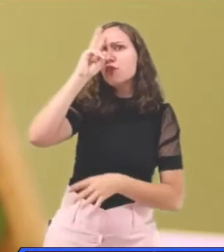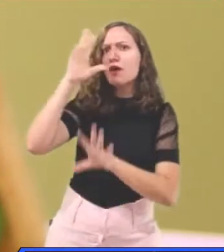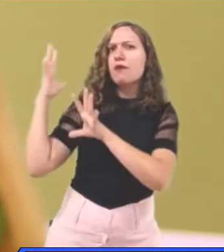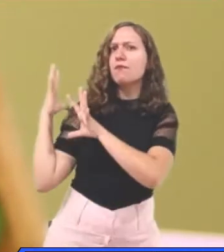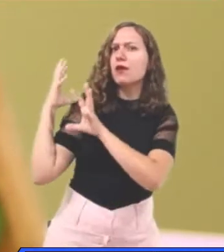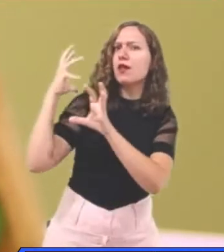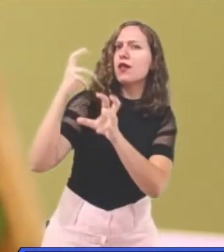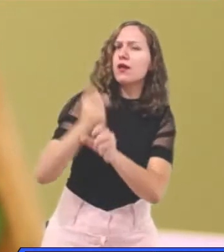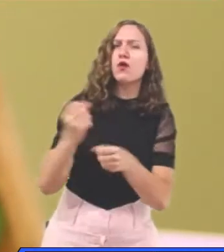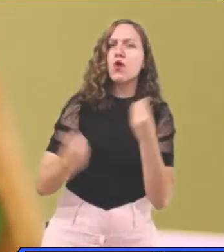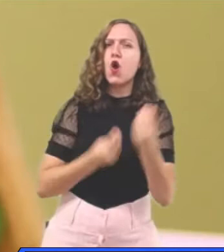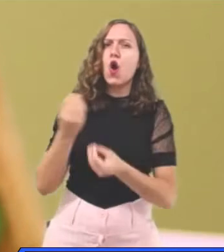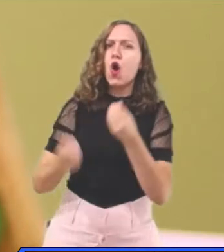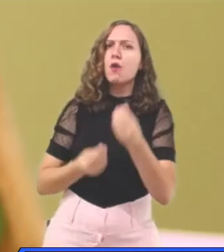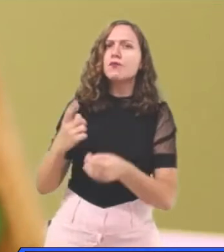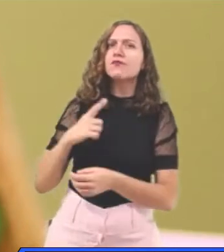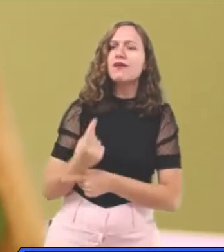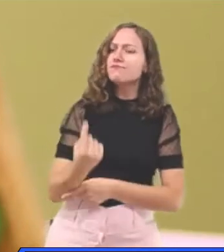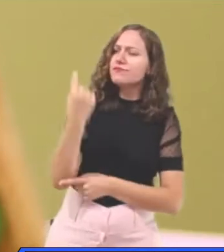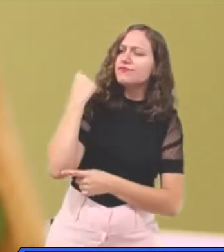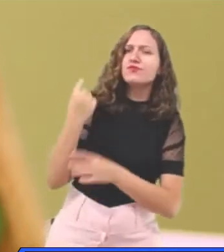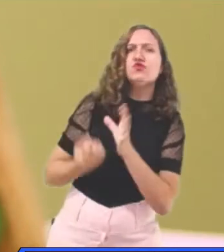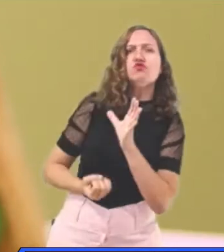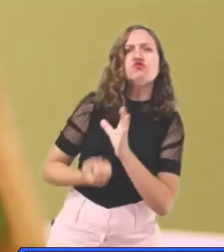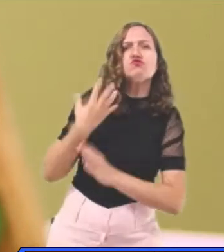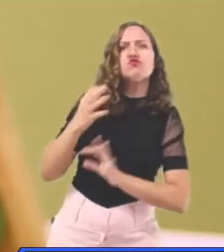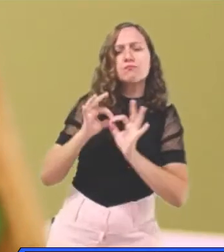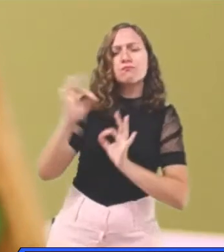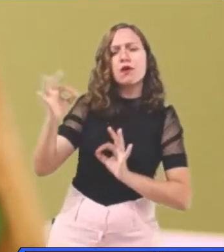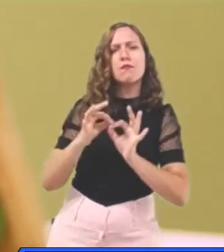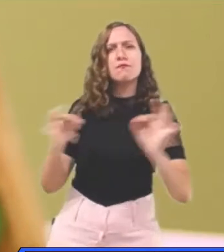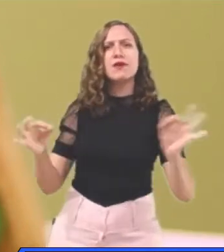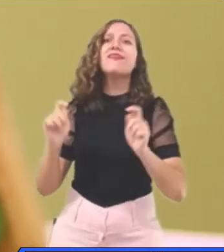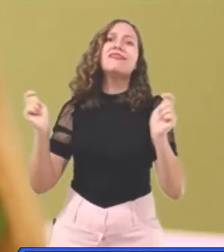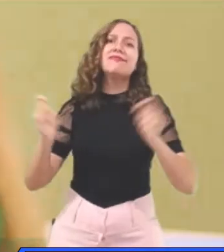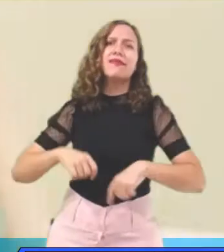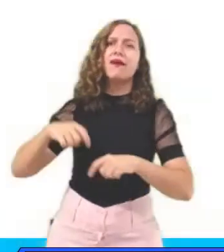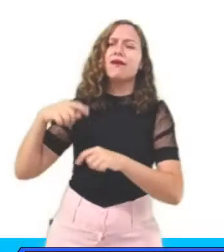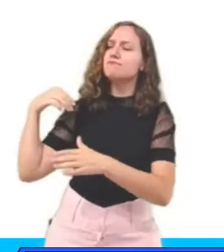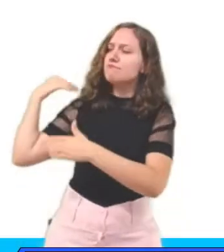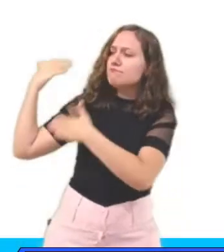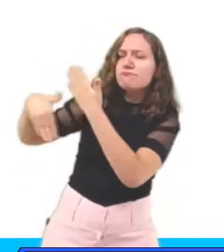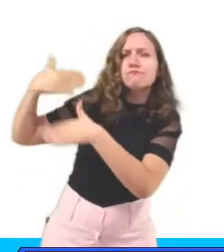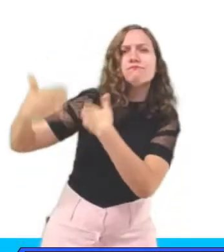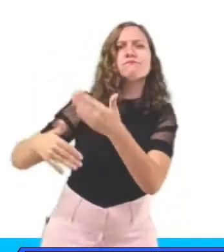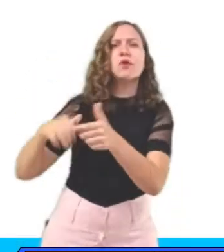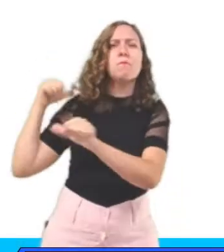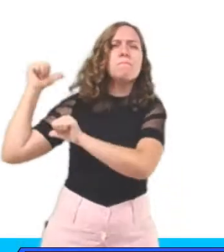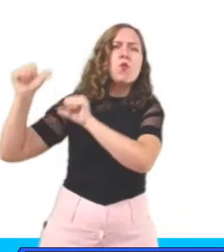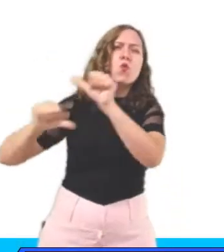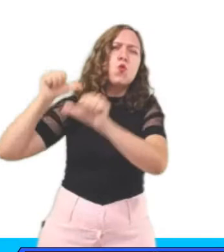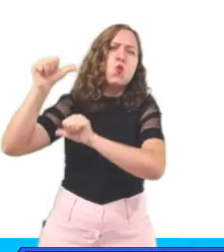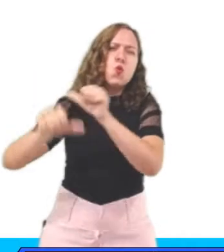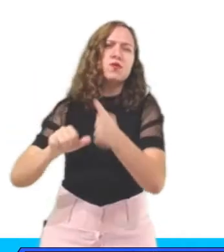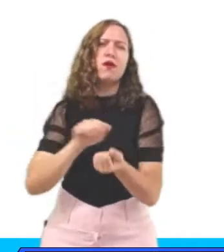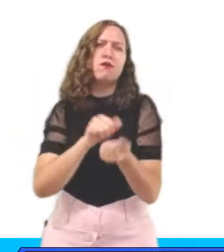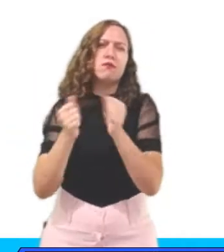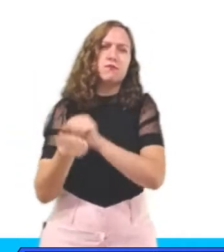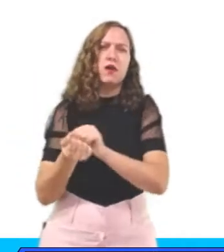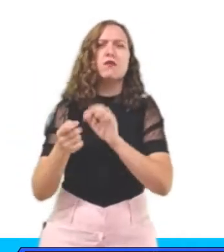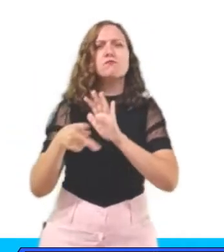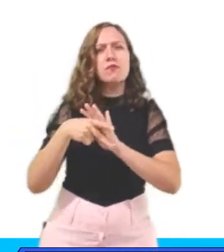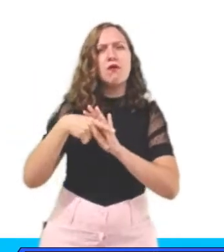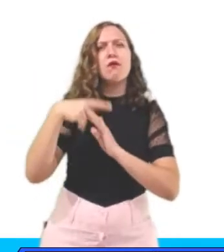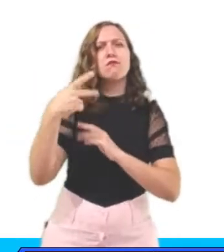onde vieram essas medidas? Criadas e adaptadas conforme a necessidade do povo, isso desde muito